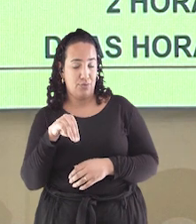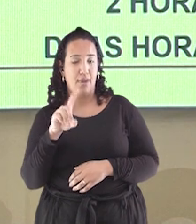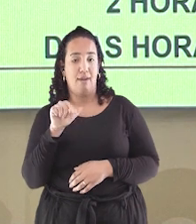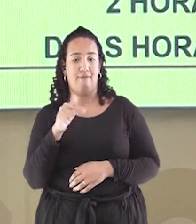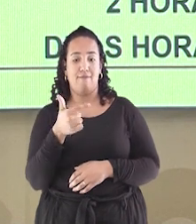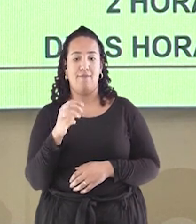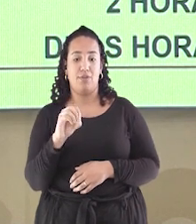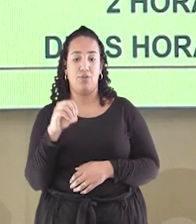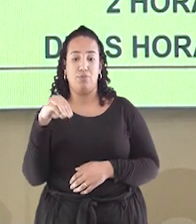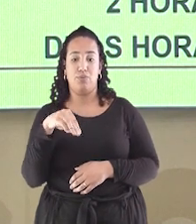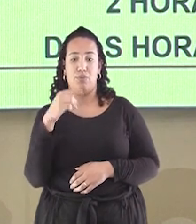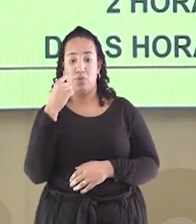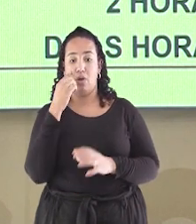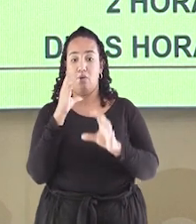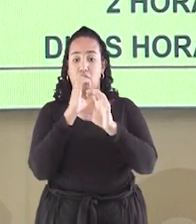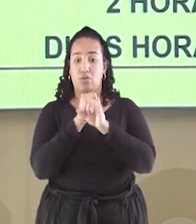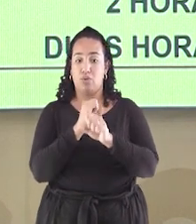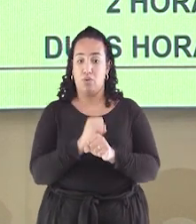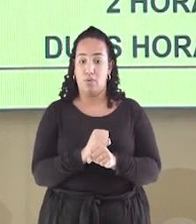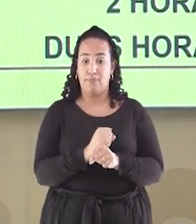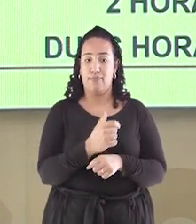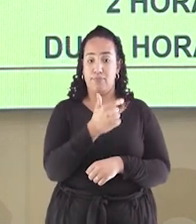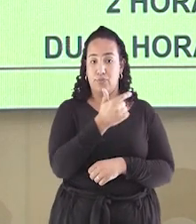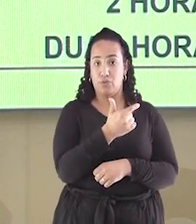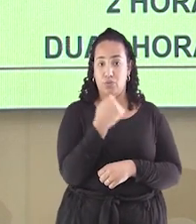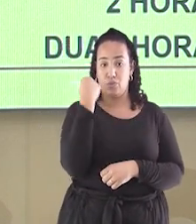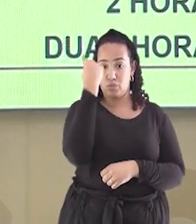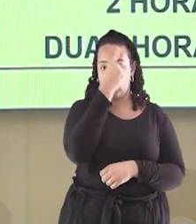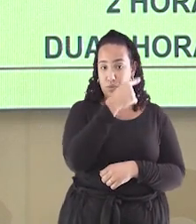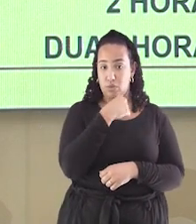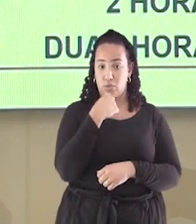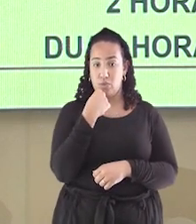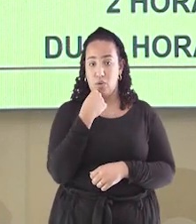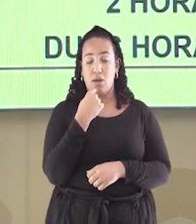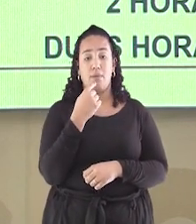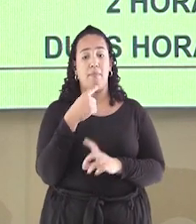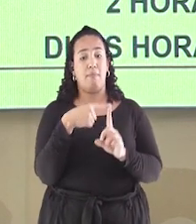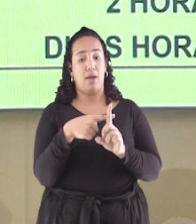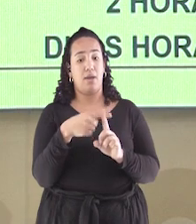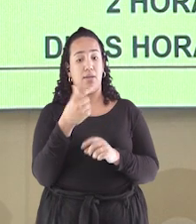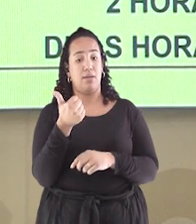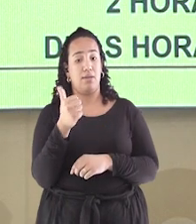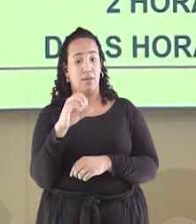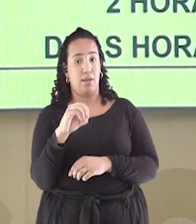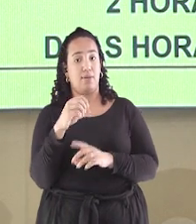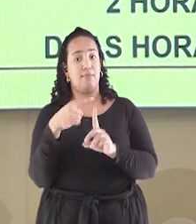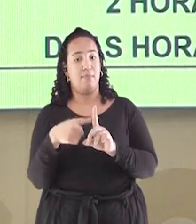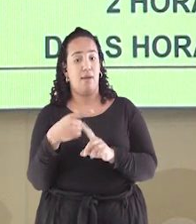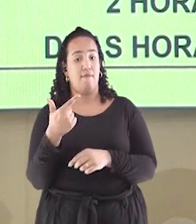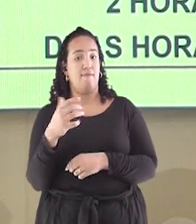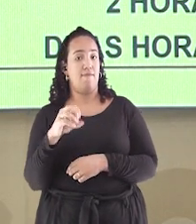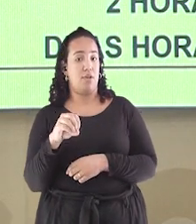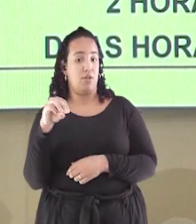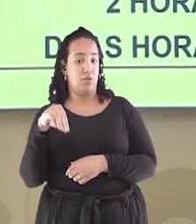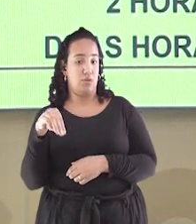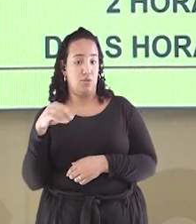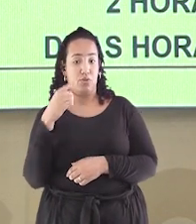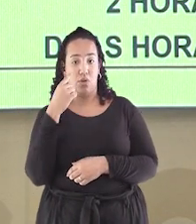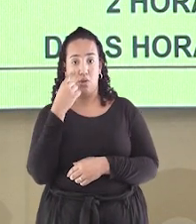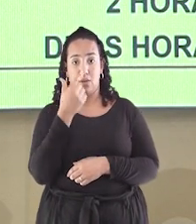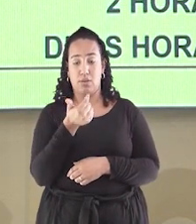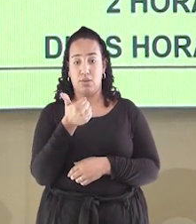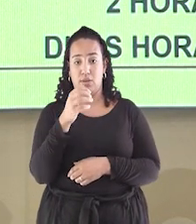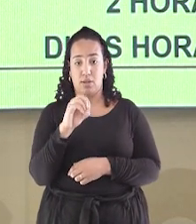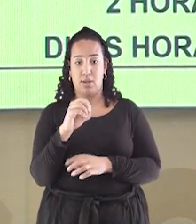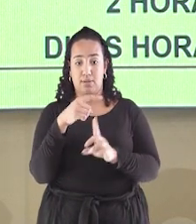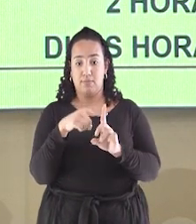agora é só fazer o quê? Somar, né? Então, nós temos 2 horas e temos 10 minutos mais 20 minutos. 10 minutos